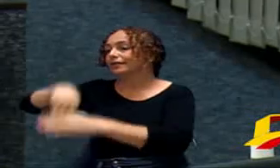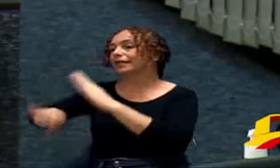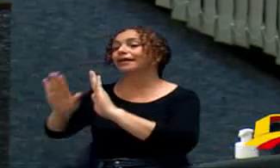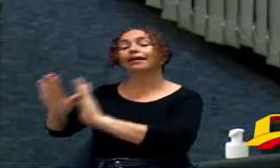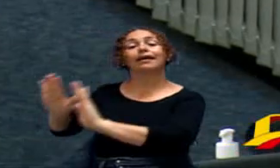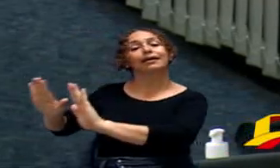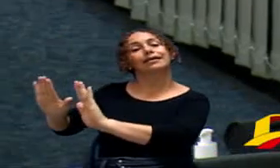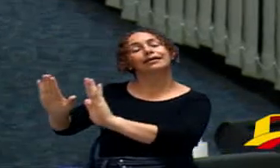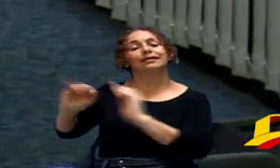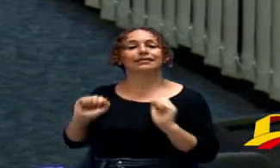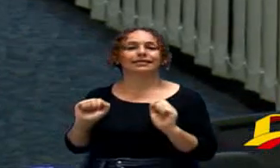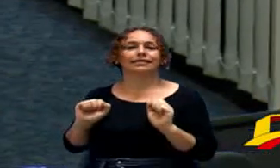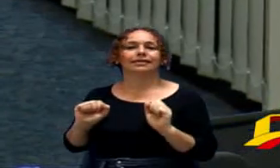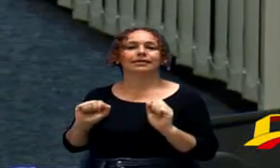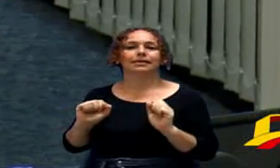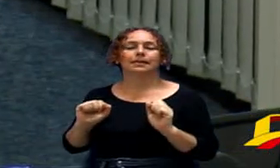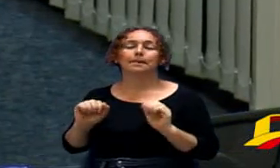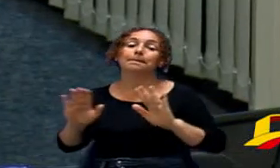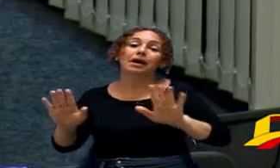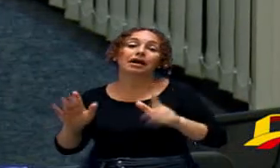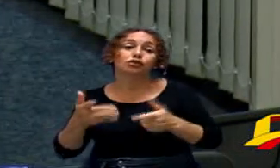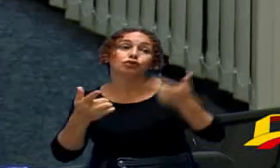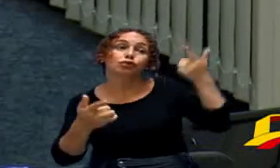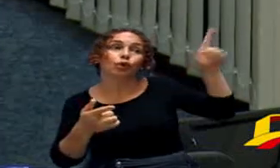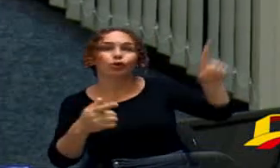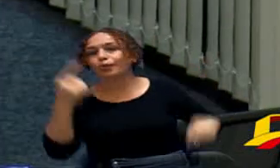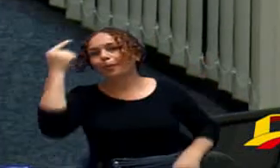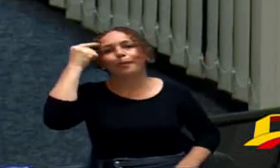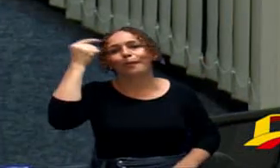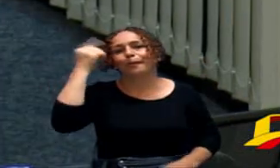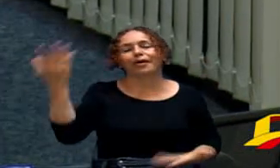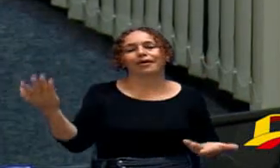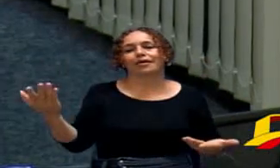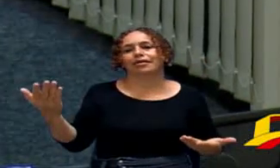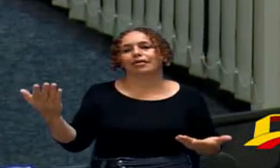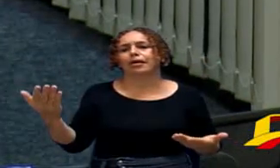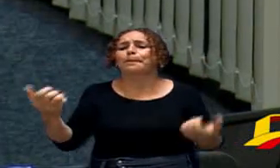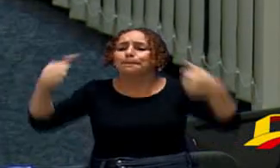minuto. Causa dano ao animal, sim. E ele sente, sim, na